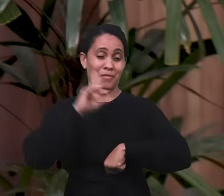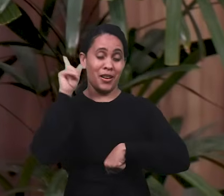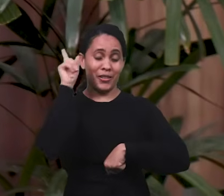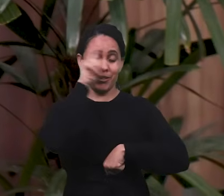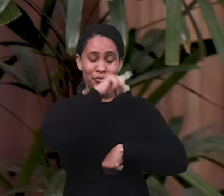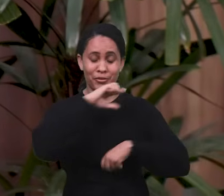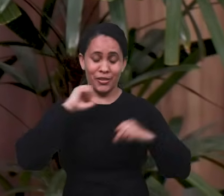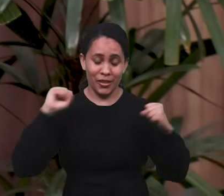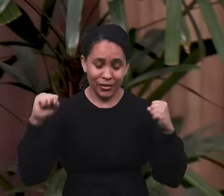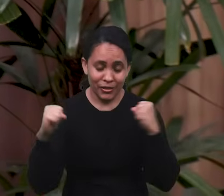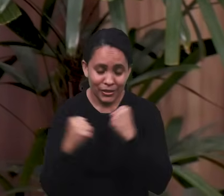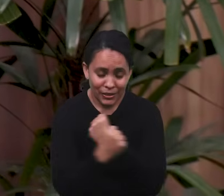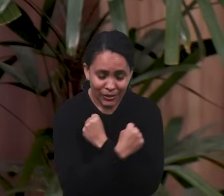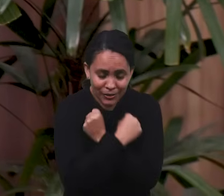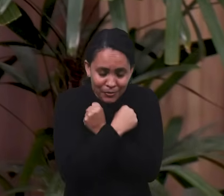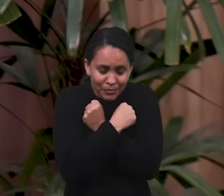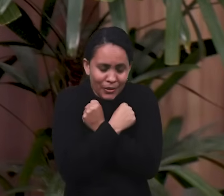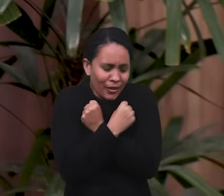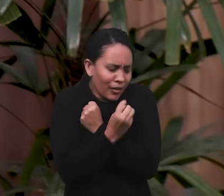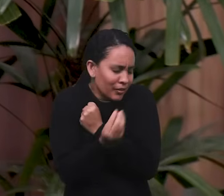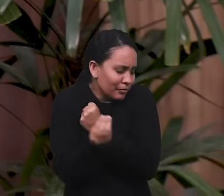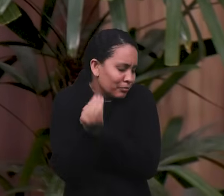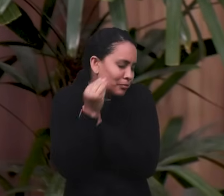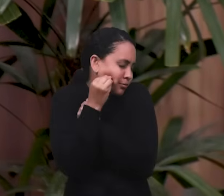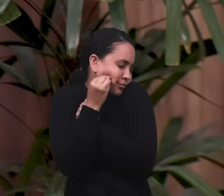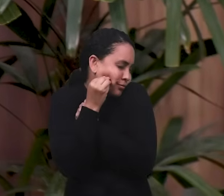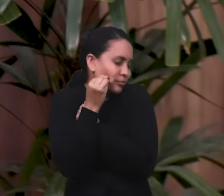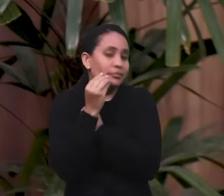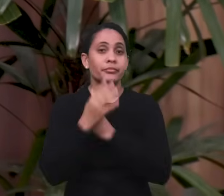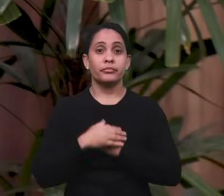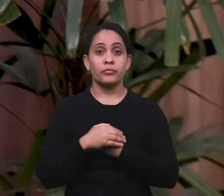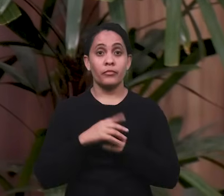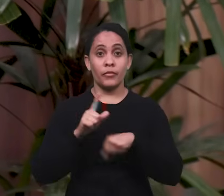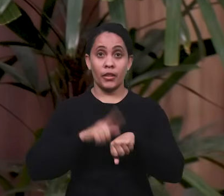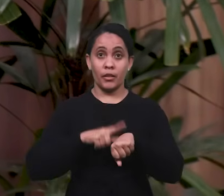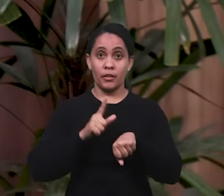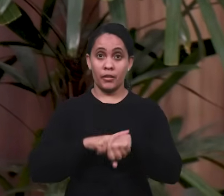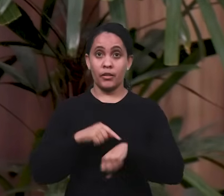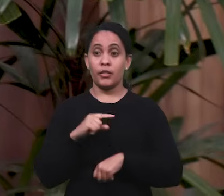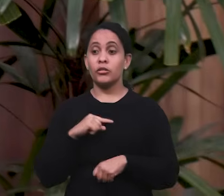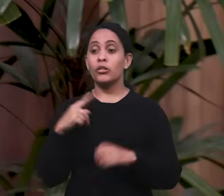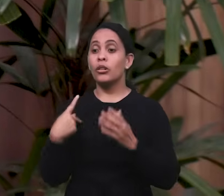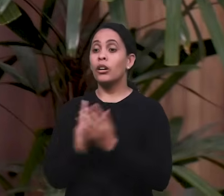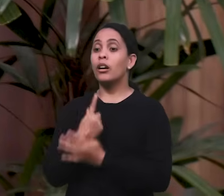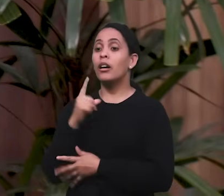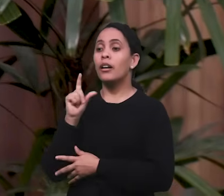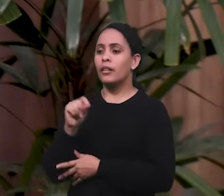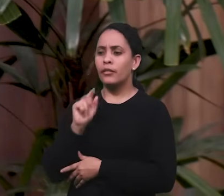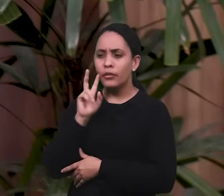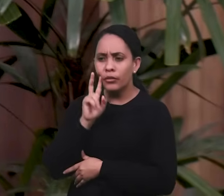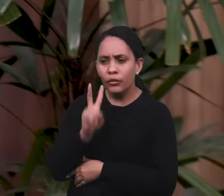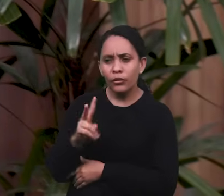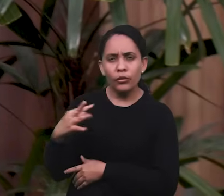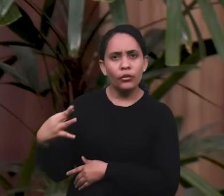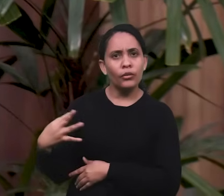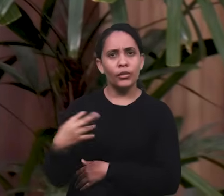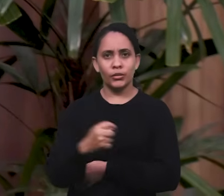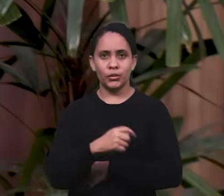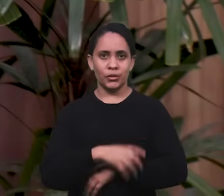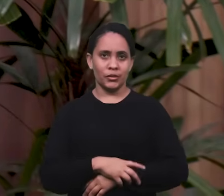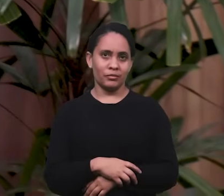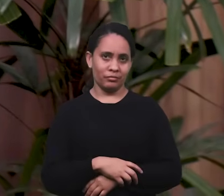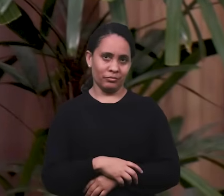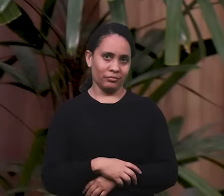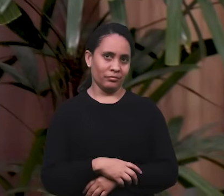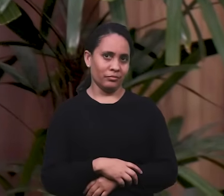mais difícil de todos, eles se abraçam e se beijam. Enquanto eles fazem isso, tinha um menino ali perto, vendo